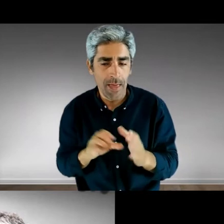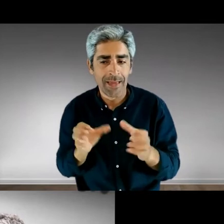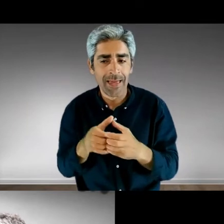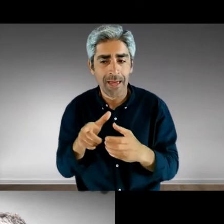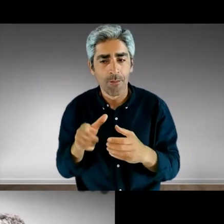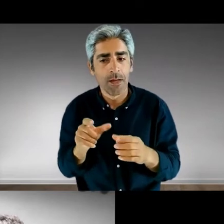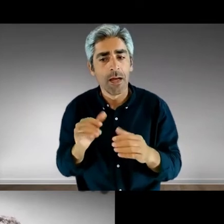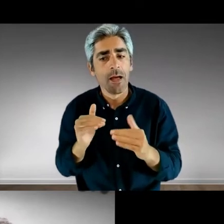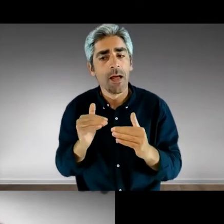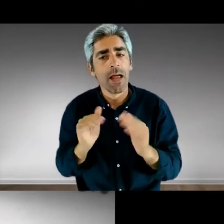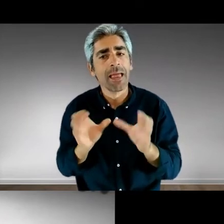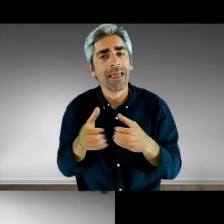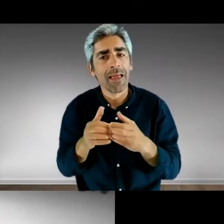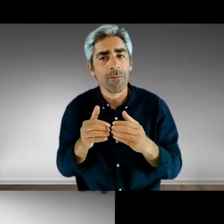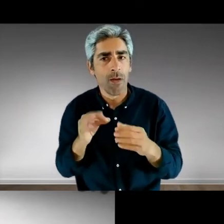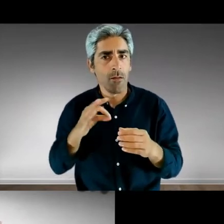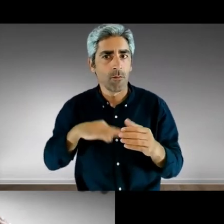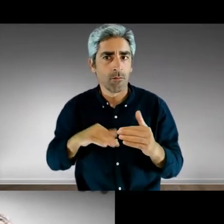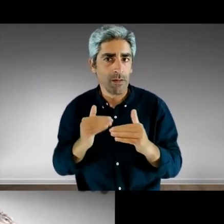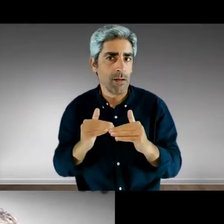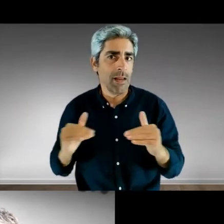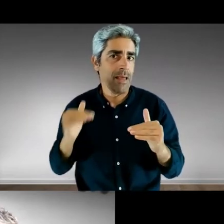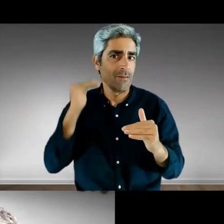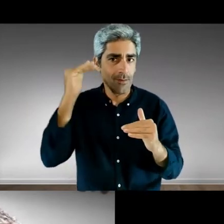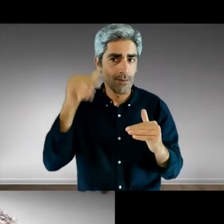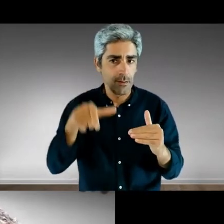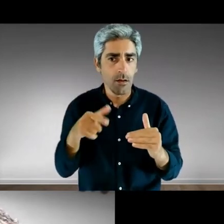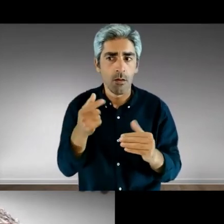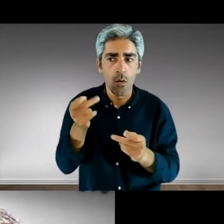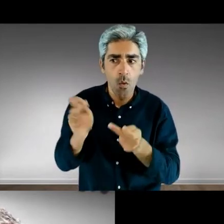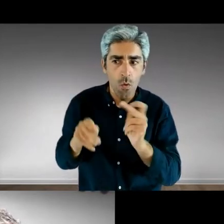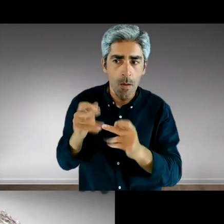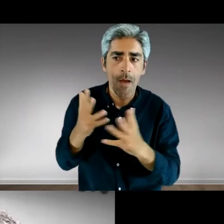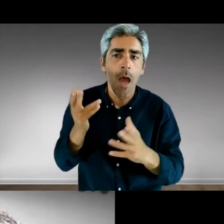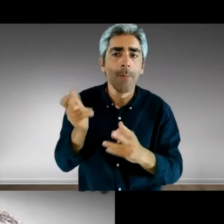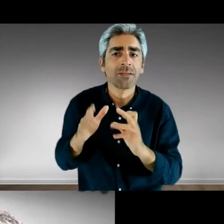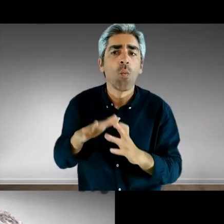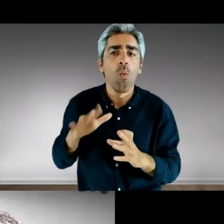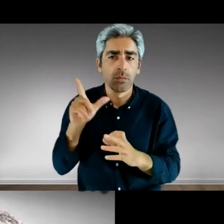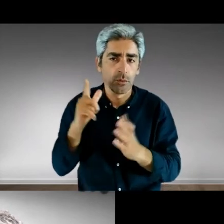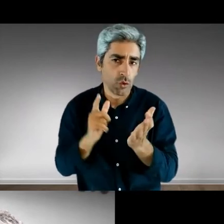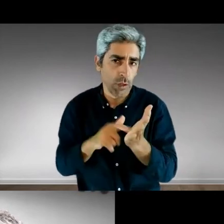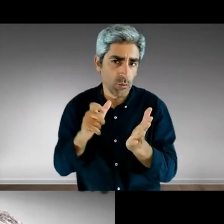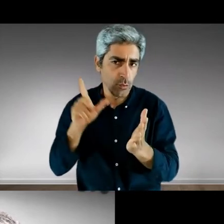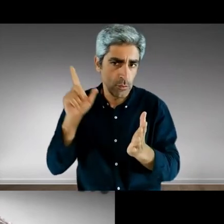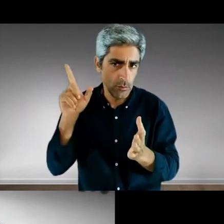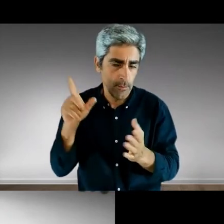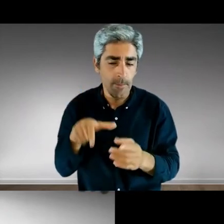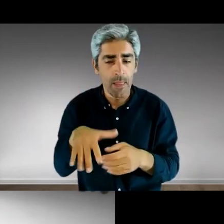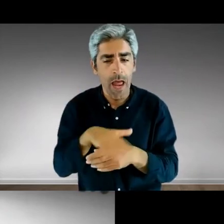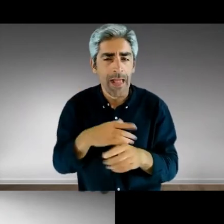desempenho. Aliás, apareciam sempre muitas coisas onde geralmente aparecem, que é nos Estados Unidos, Esta é uma área muito